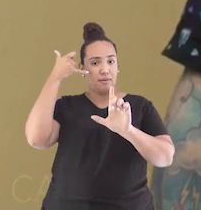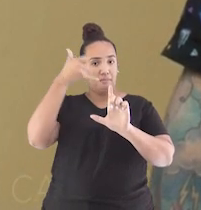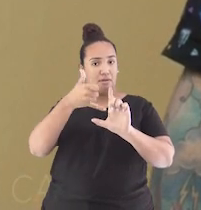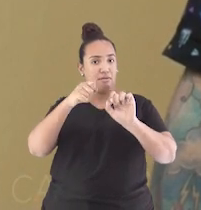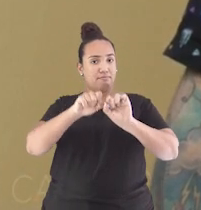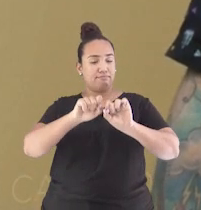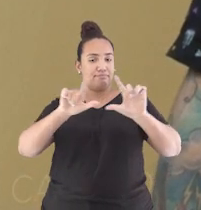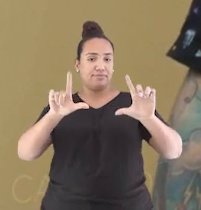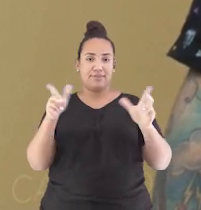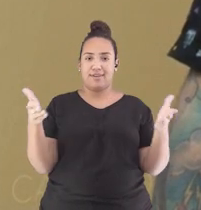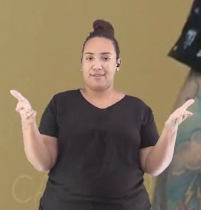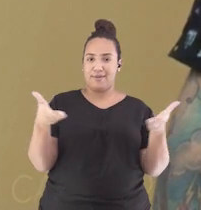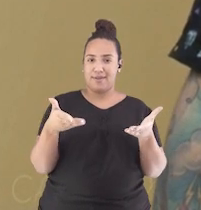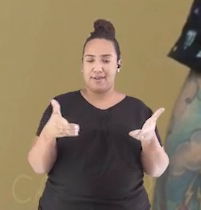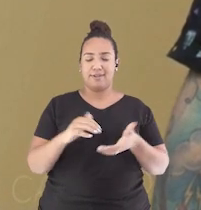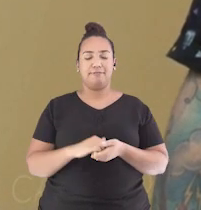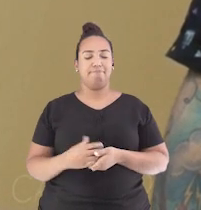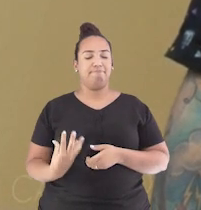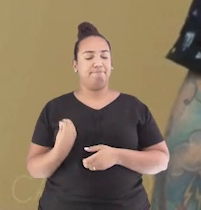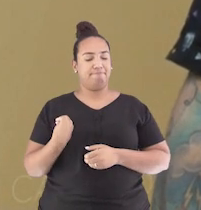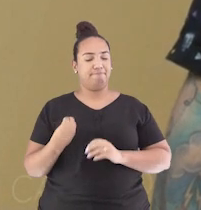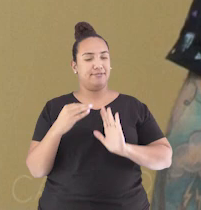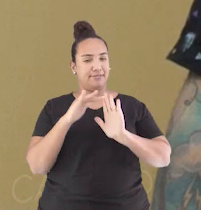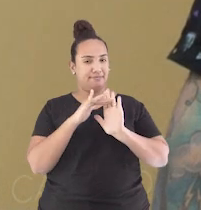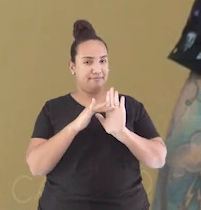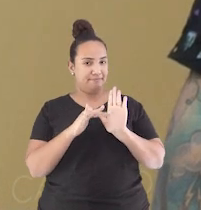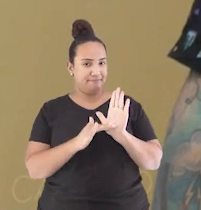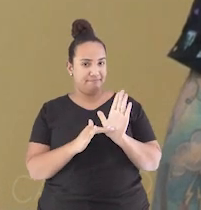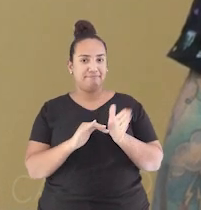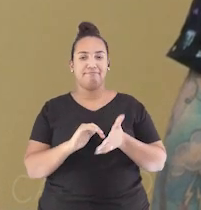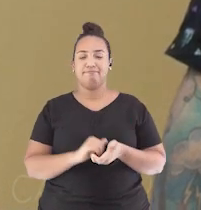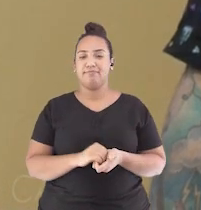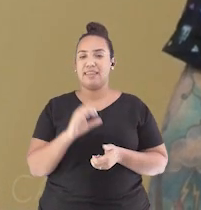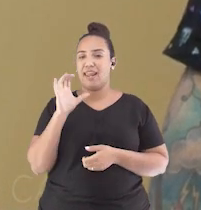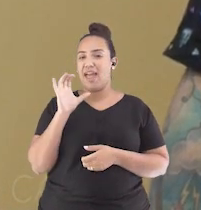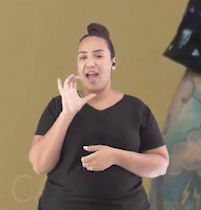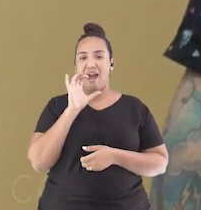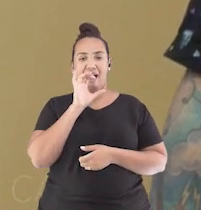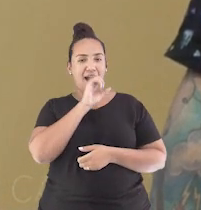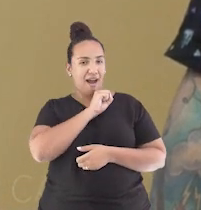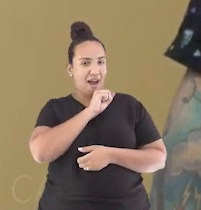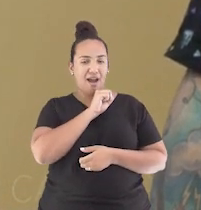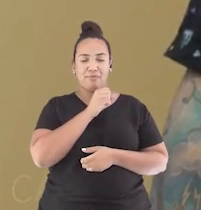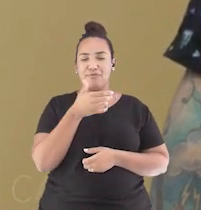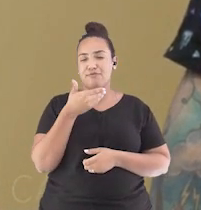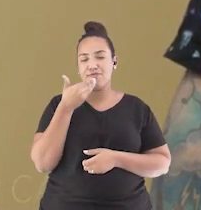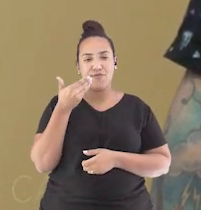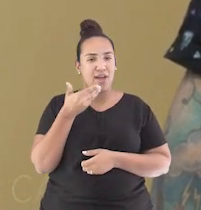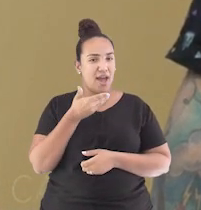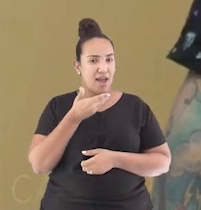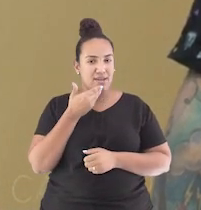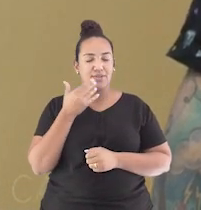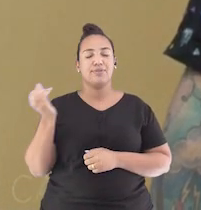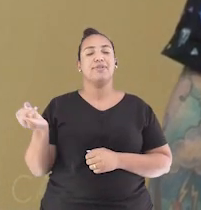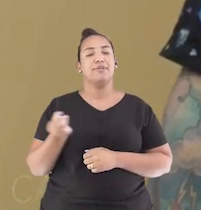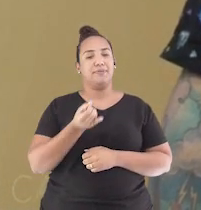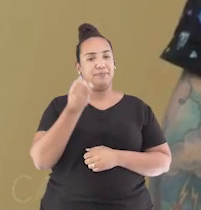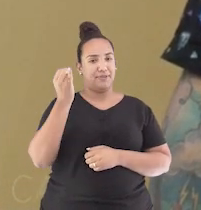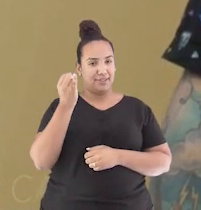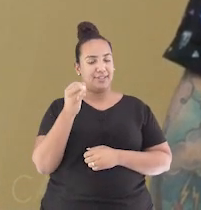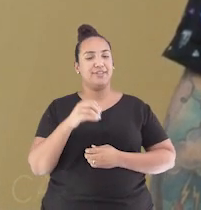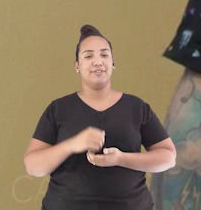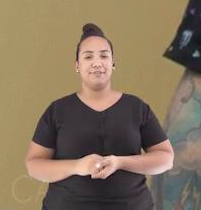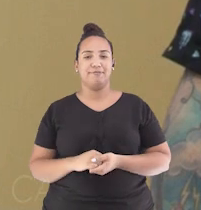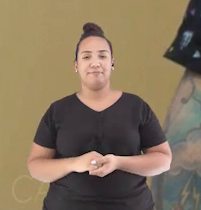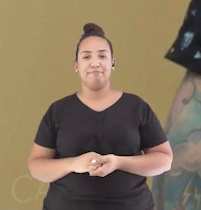muito importante que eu não posso deixar de falar com vocês é sobre a nossa lista de presença. Aponte a câmera do seu celular para esse QR Code que está